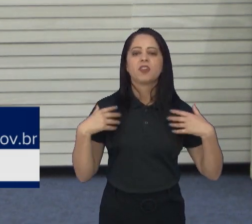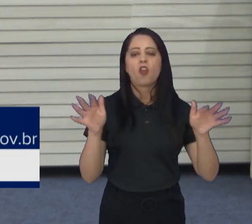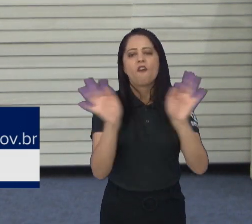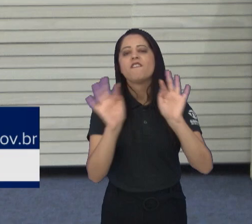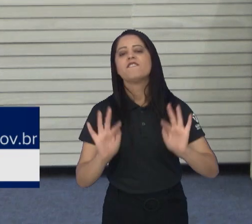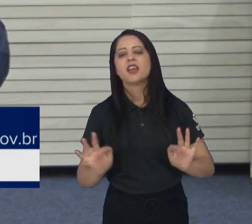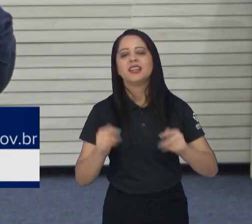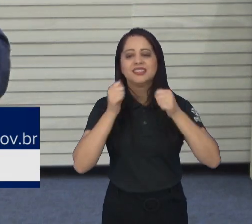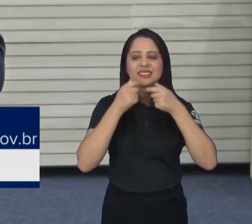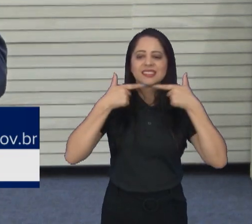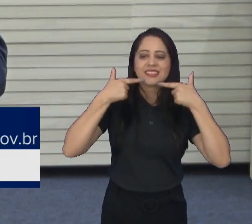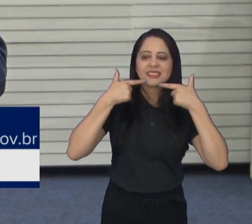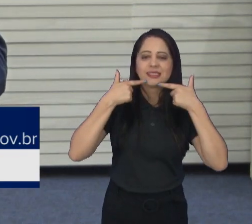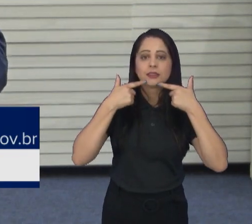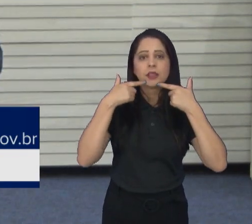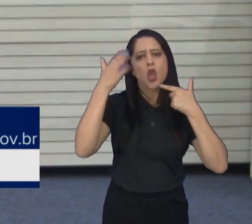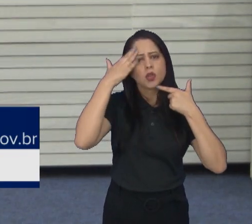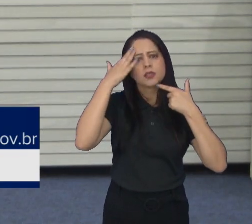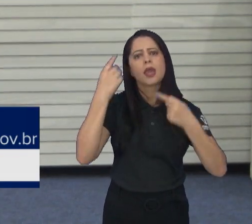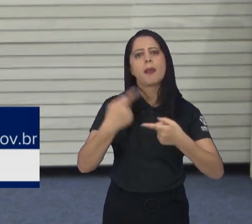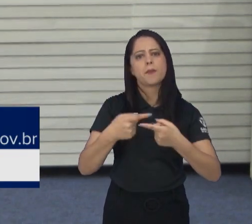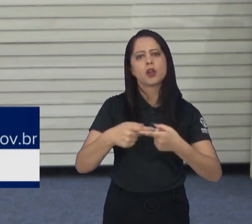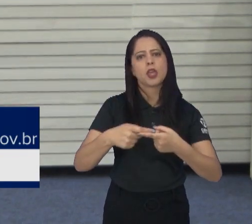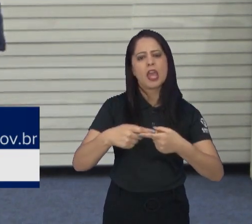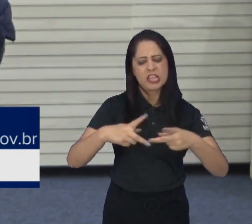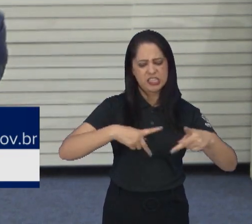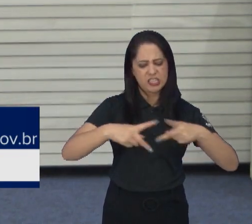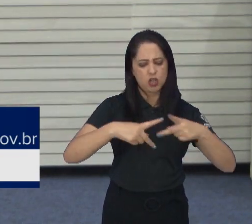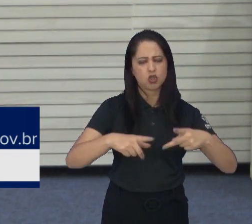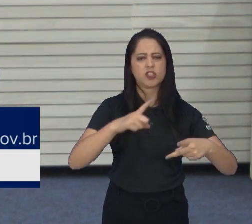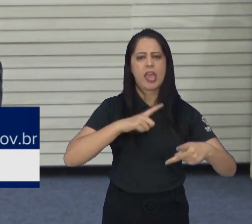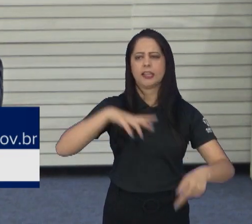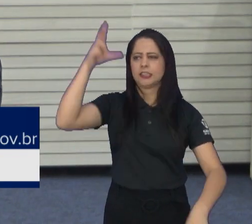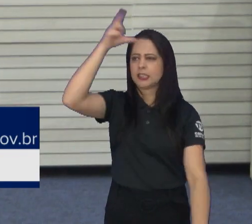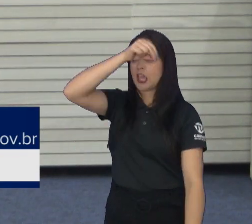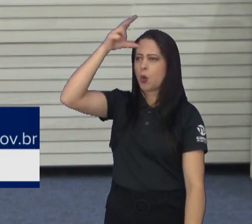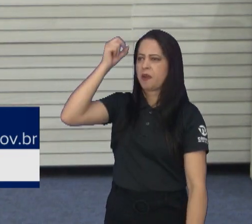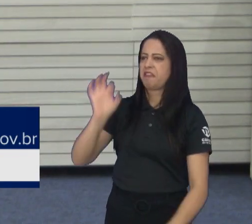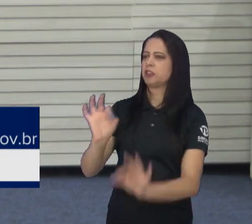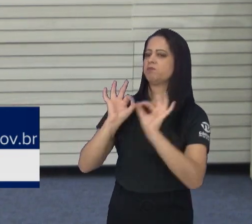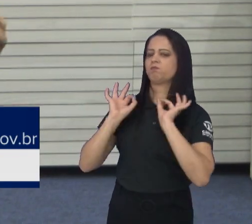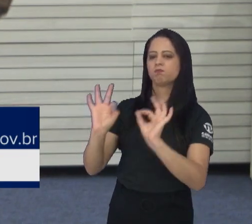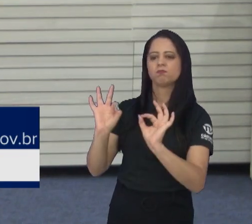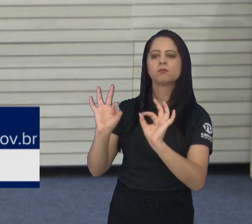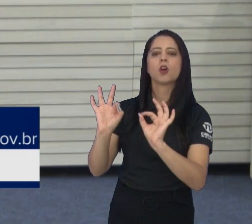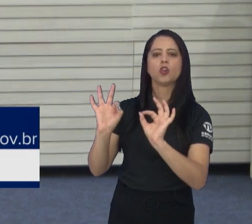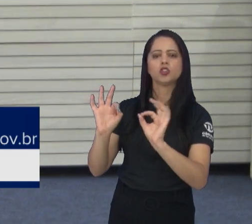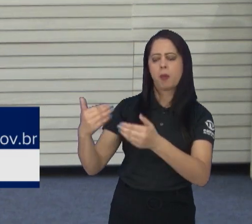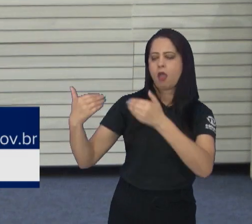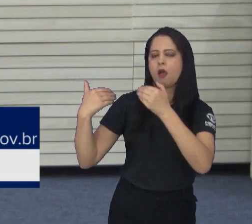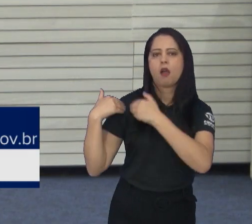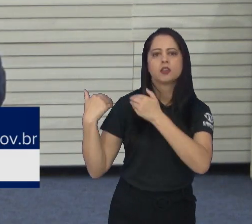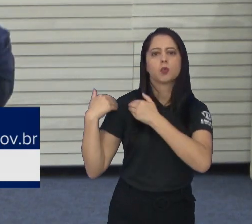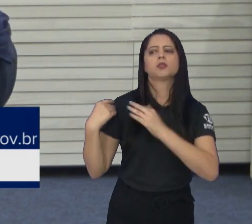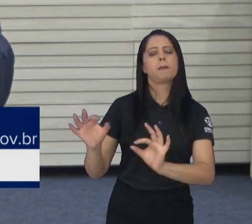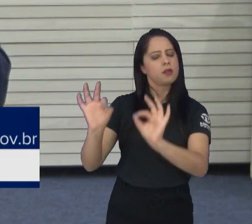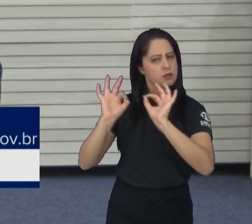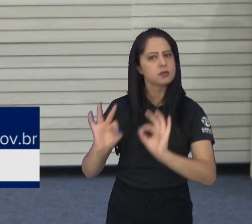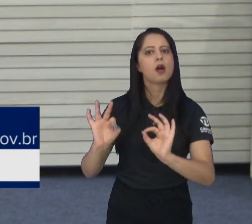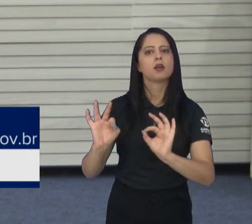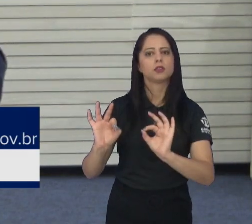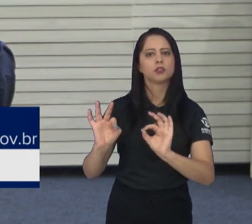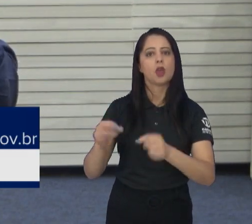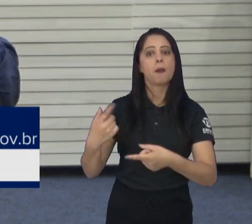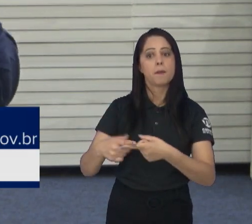e contente de saber que a nossa cidade tem um prefeito bem avaliado e um prefeito que tem a responsabilidade em